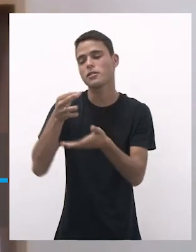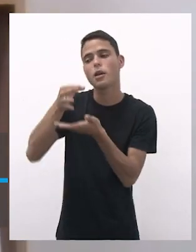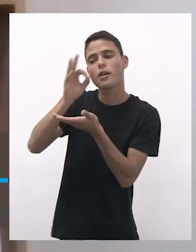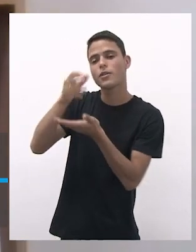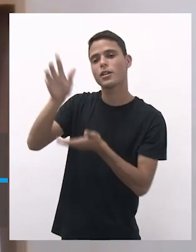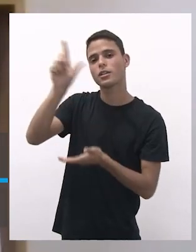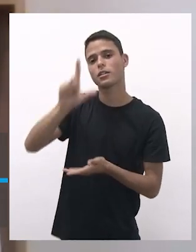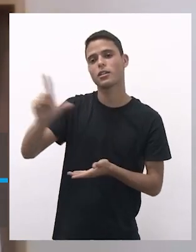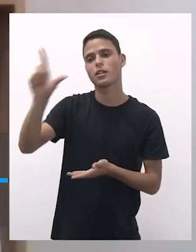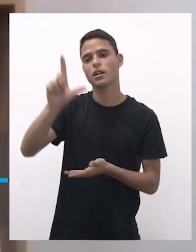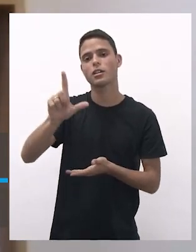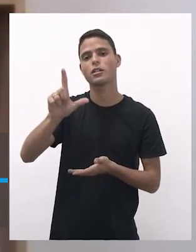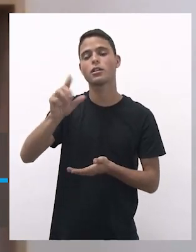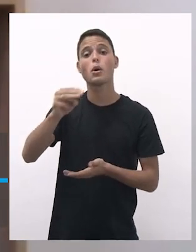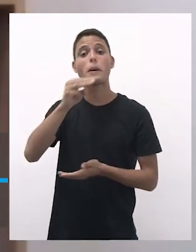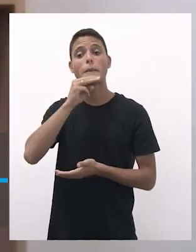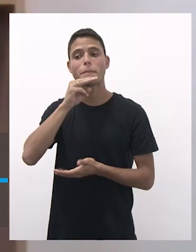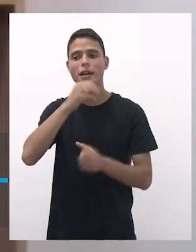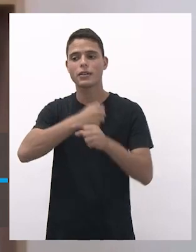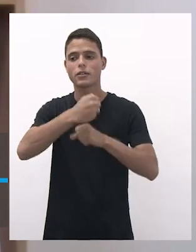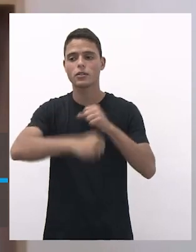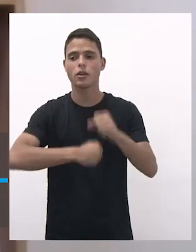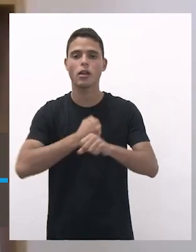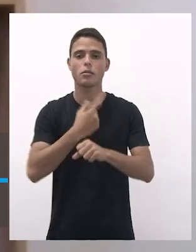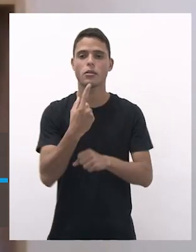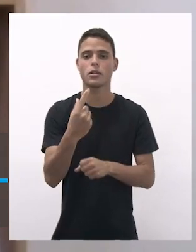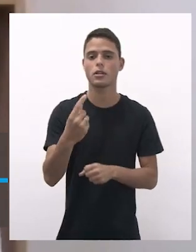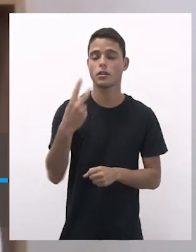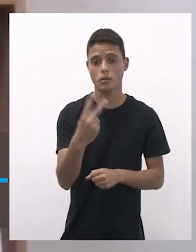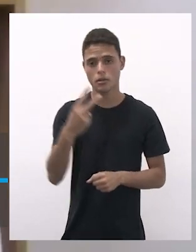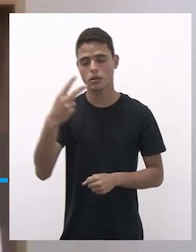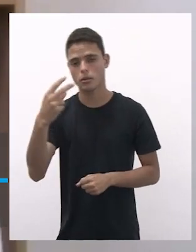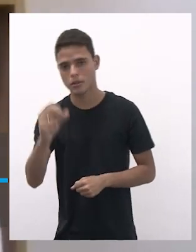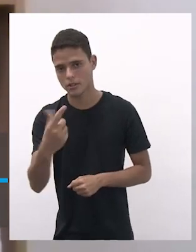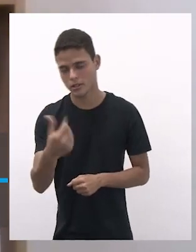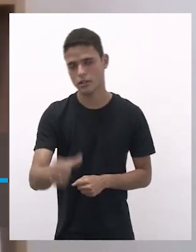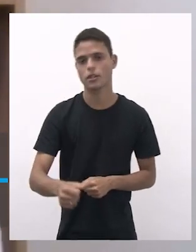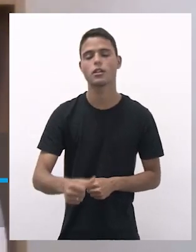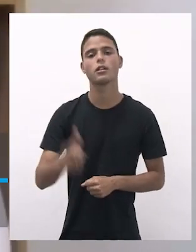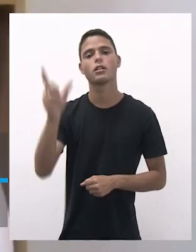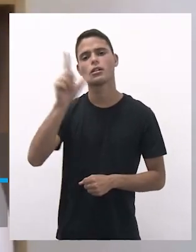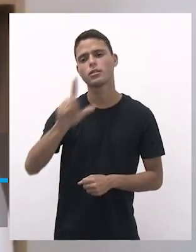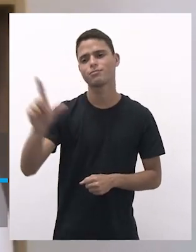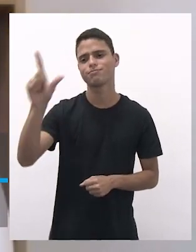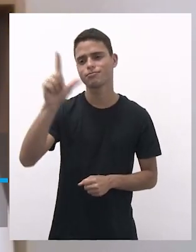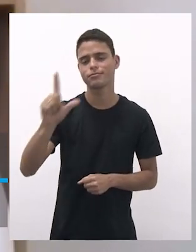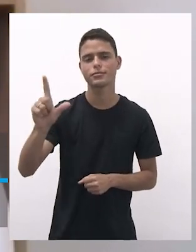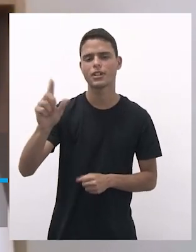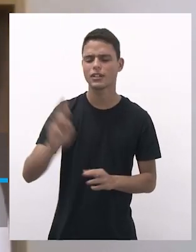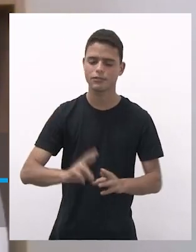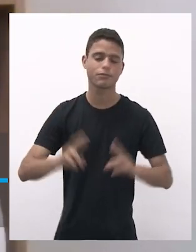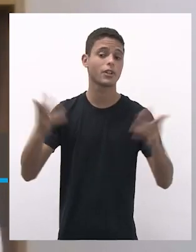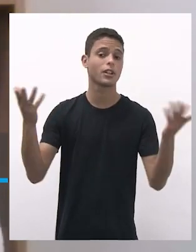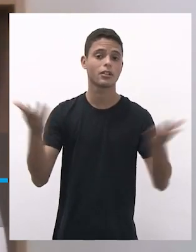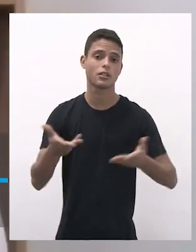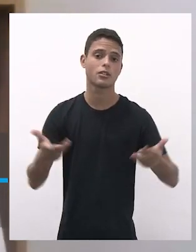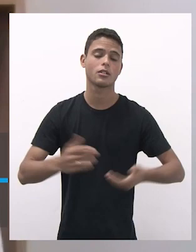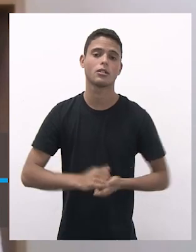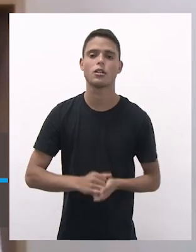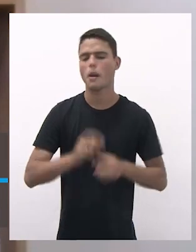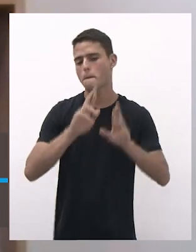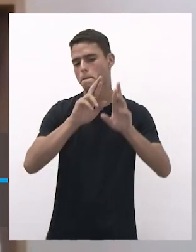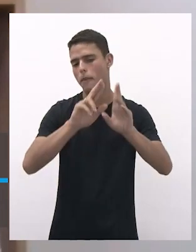Isso foi em maio de 2016. Naquela ocasião, a cena literária era bastante diferente do que nós temos hoje, com